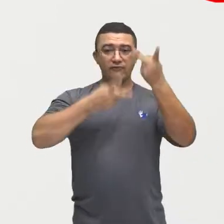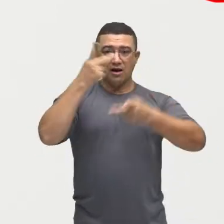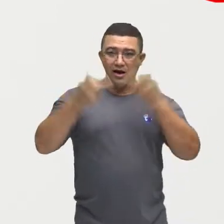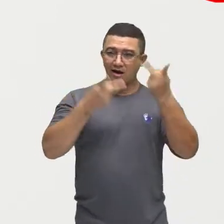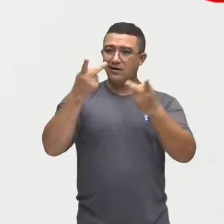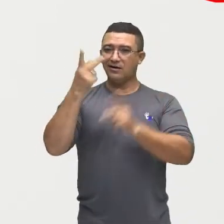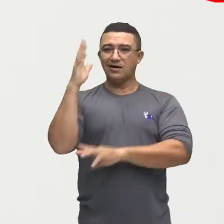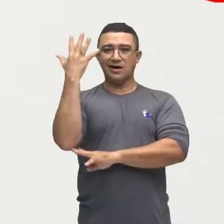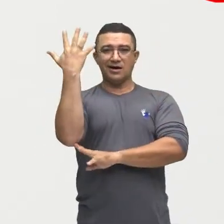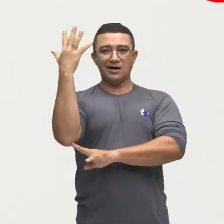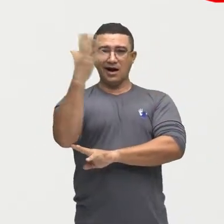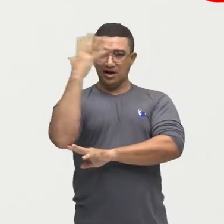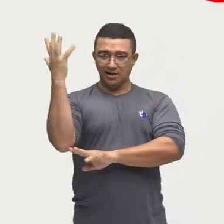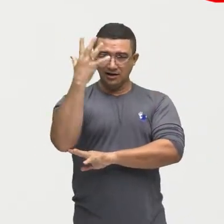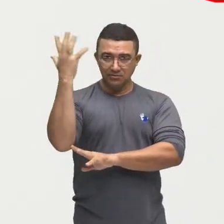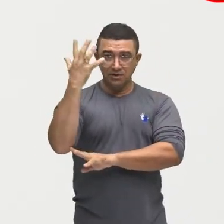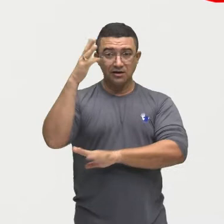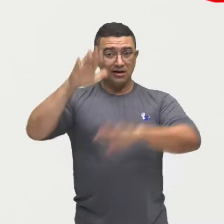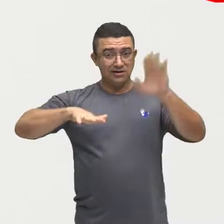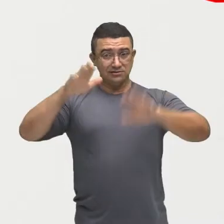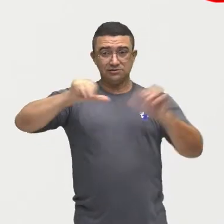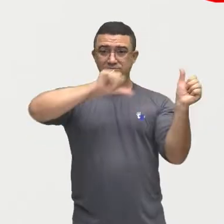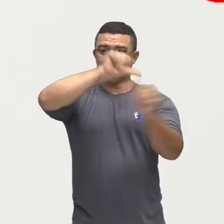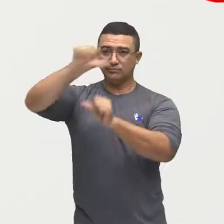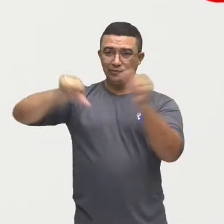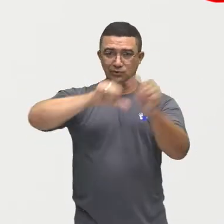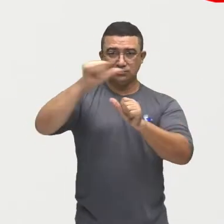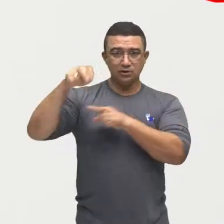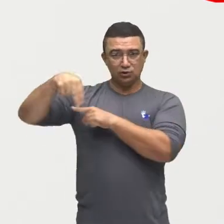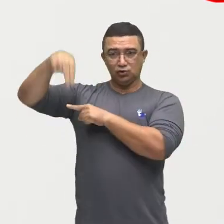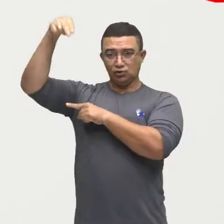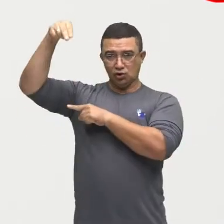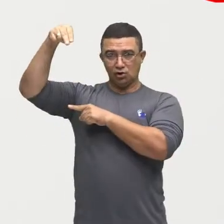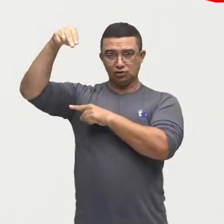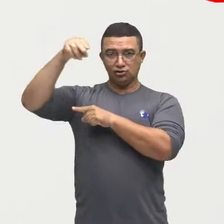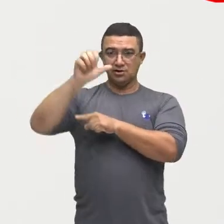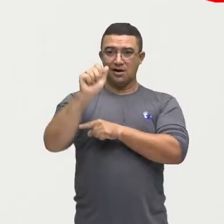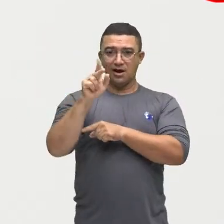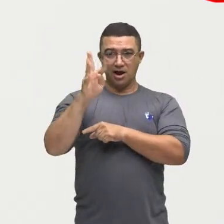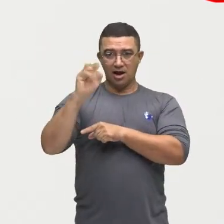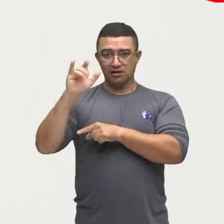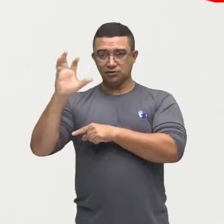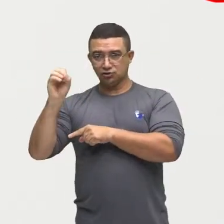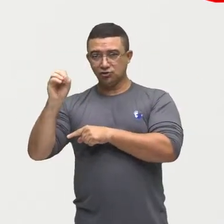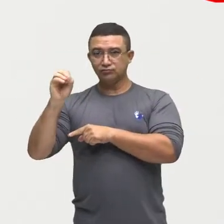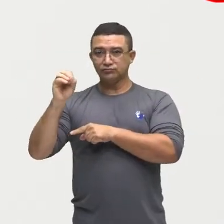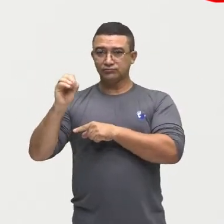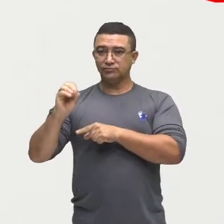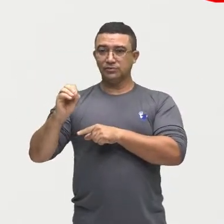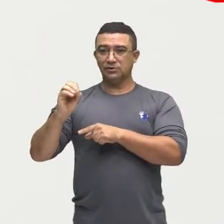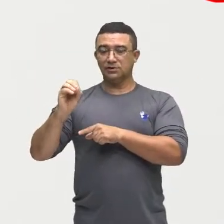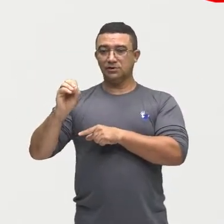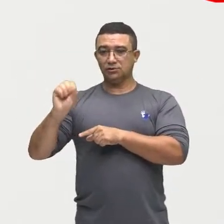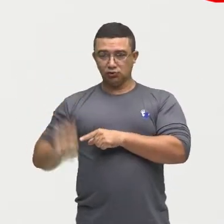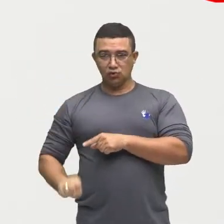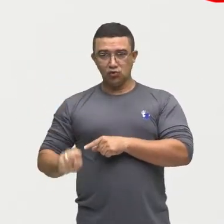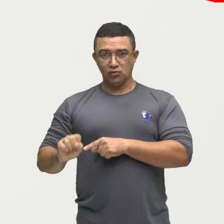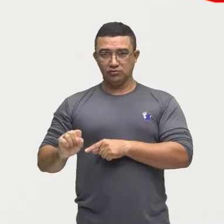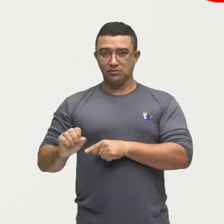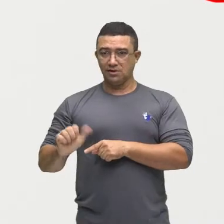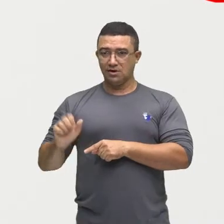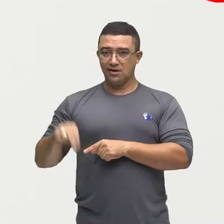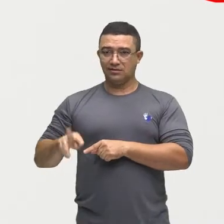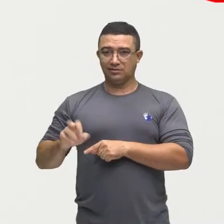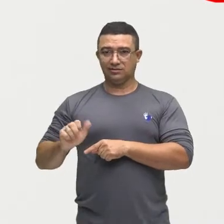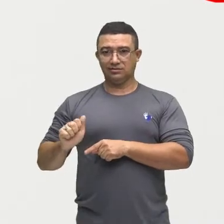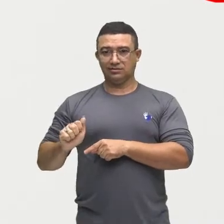vai modificar. Aqui ao norte o círculo ártico e o círculo antártico ao sul, tá bom? Então